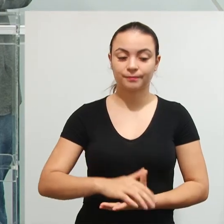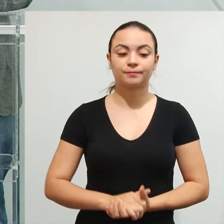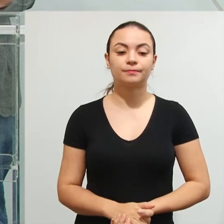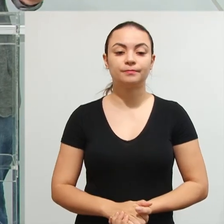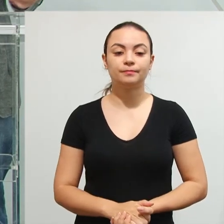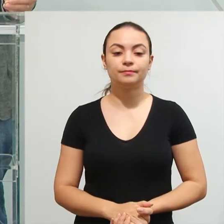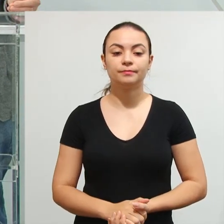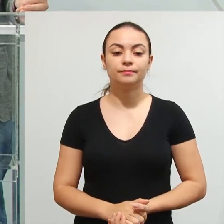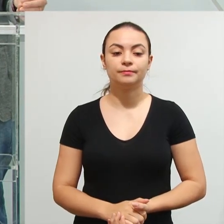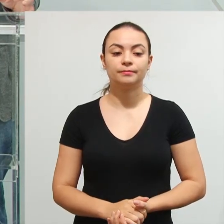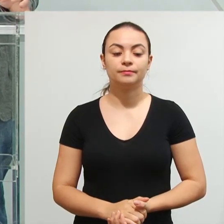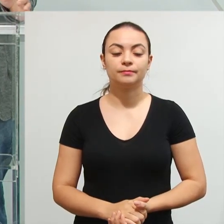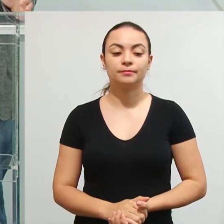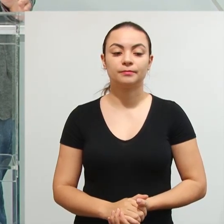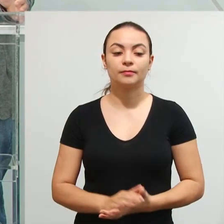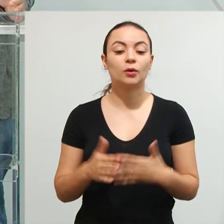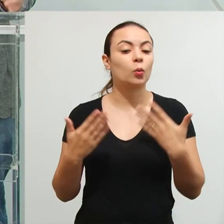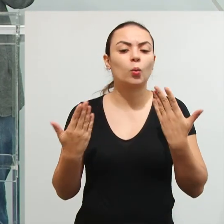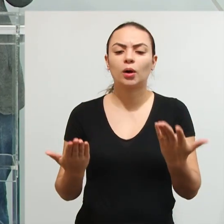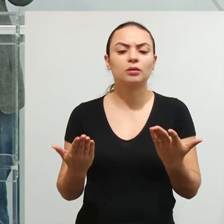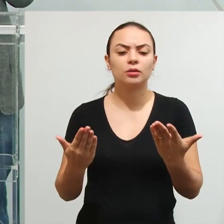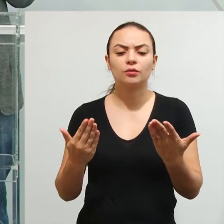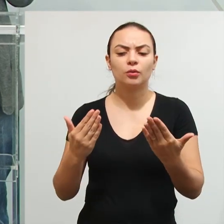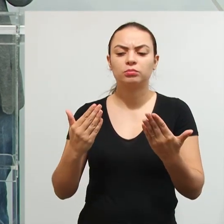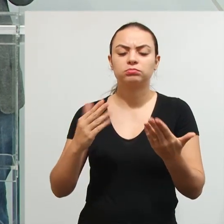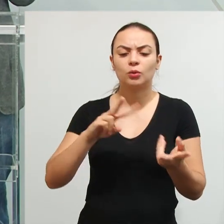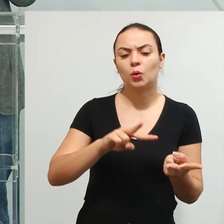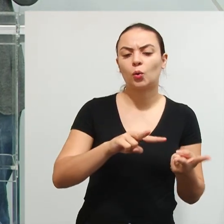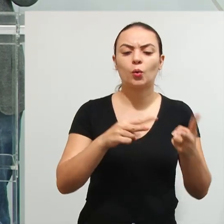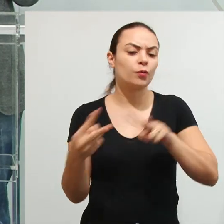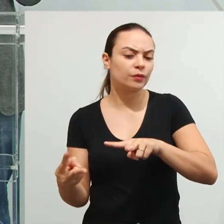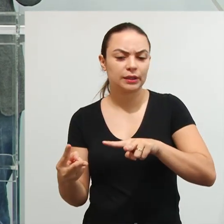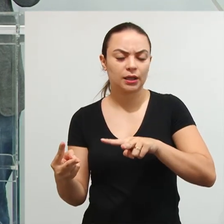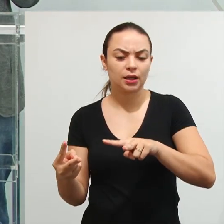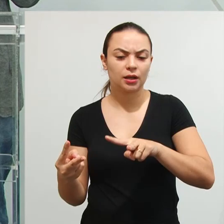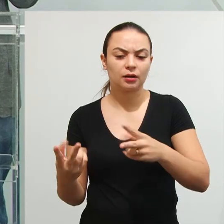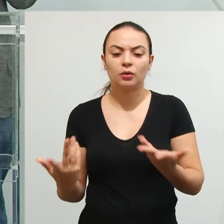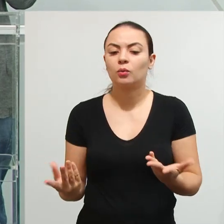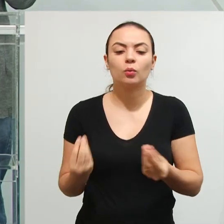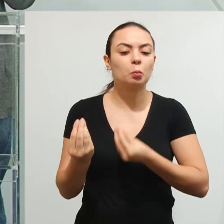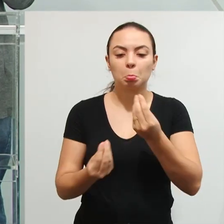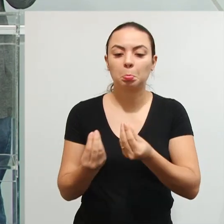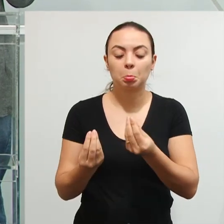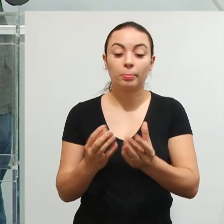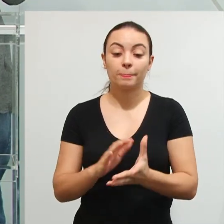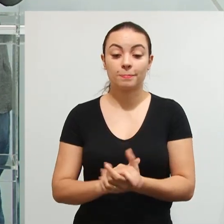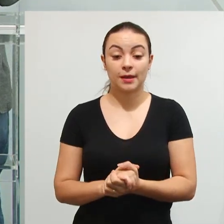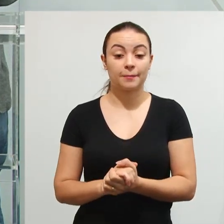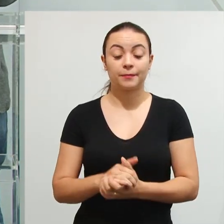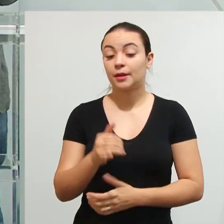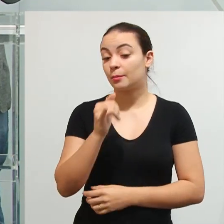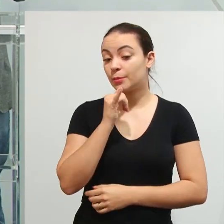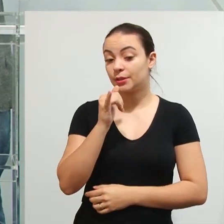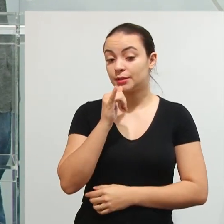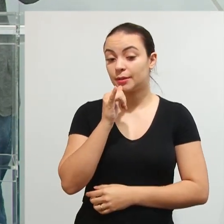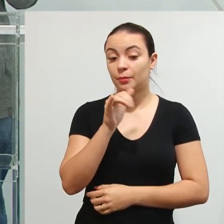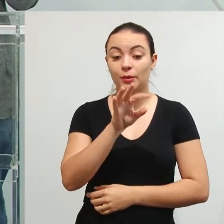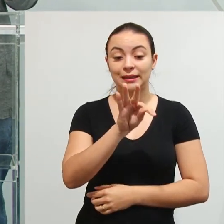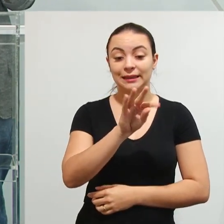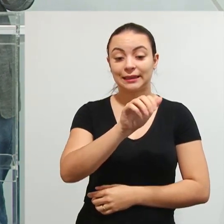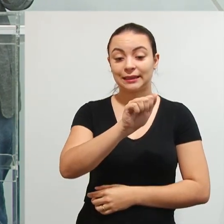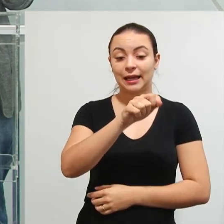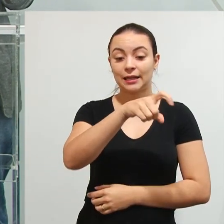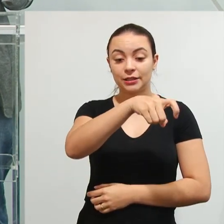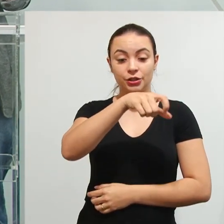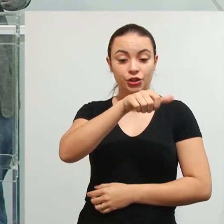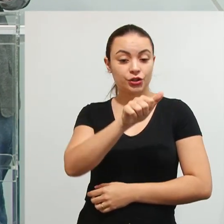quando que é necessário converter taxa quando a taxa e o tempo não estiver em acordo por exemplo a taxa anual e